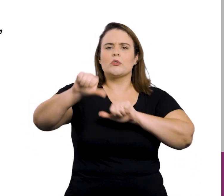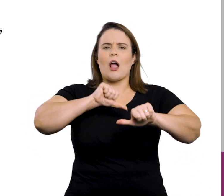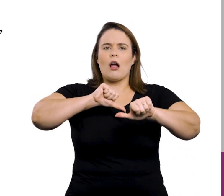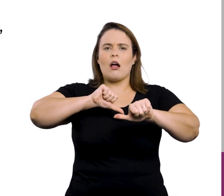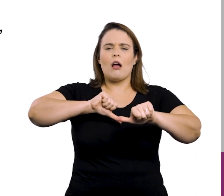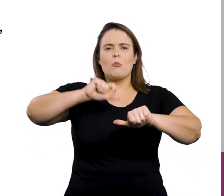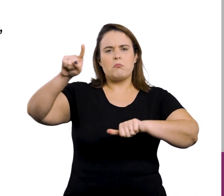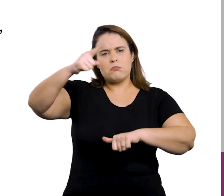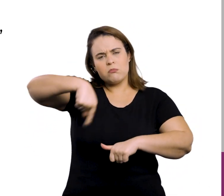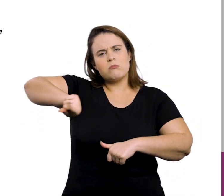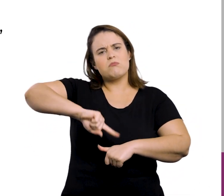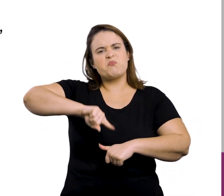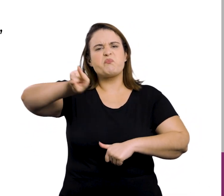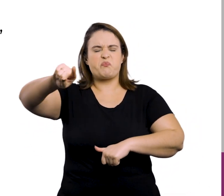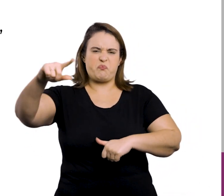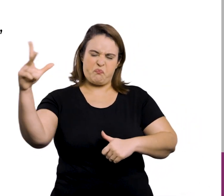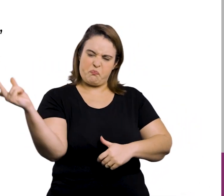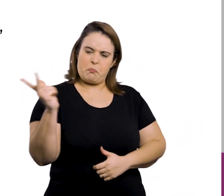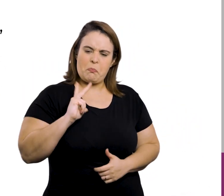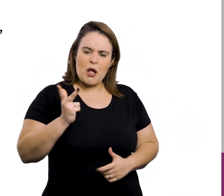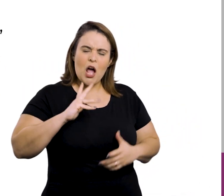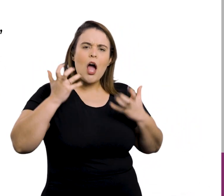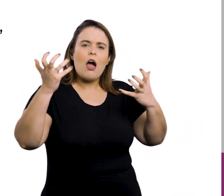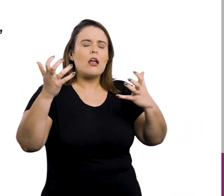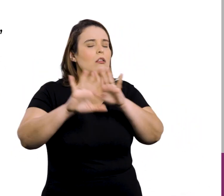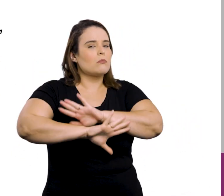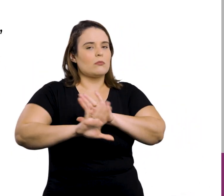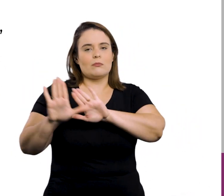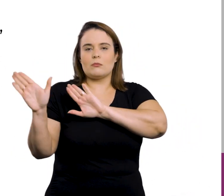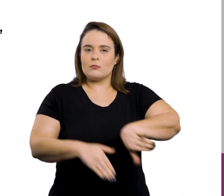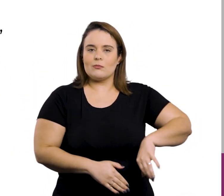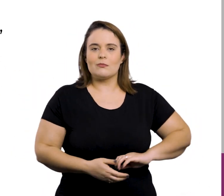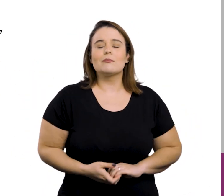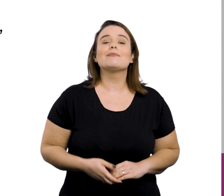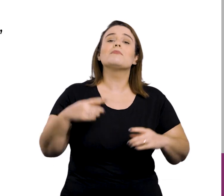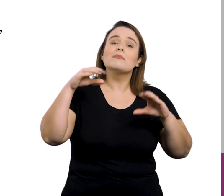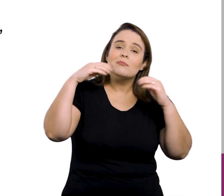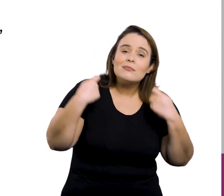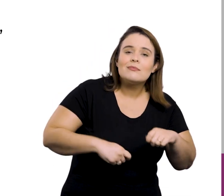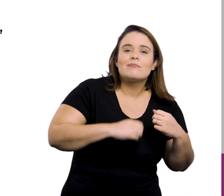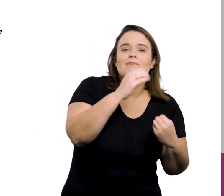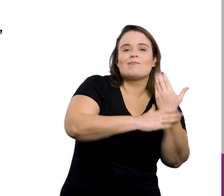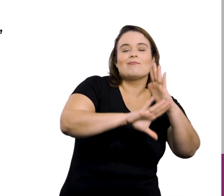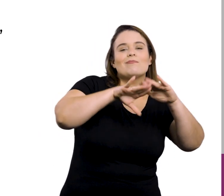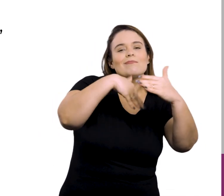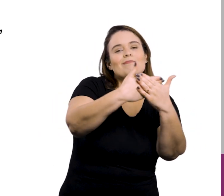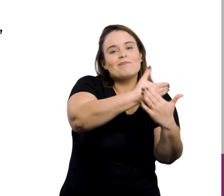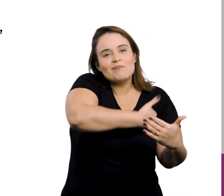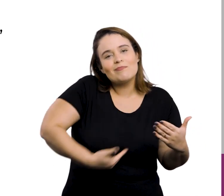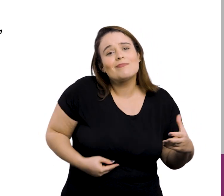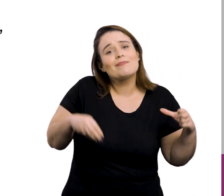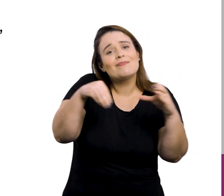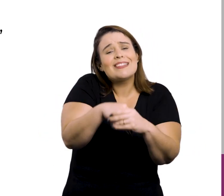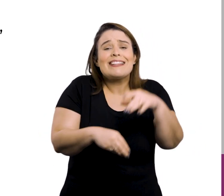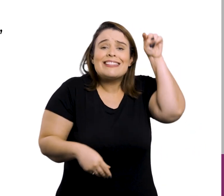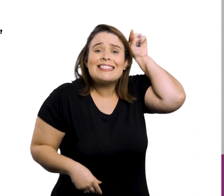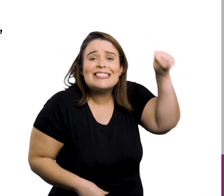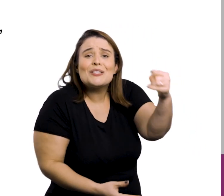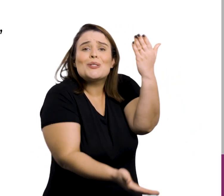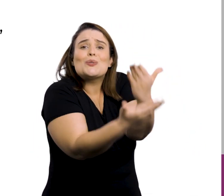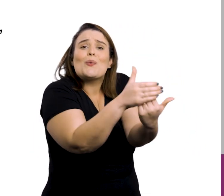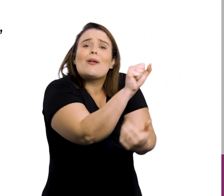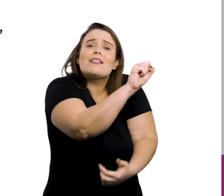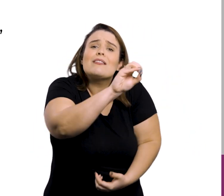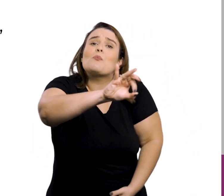de expor as conexões entre reacionários e privatistas. Isso deve ser feito a partir da escola